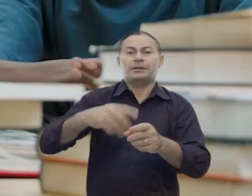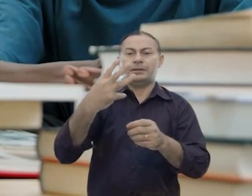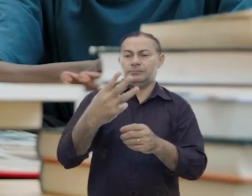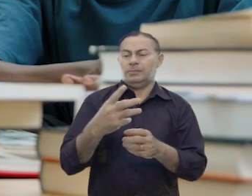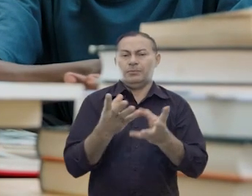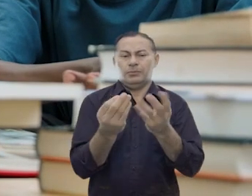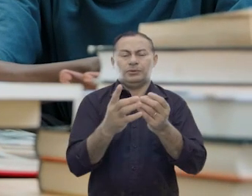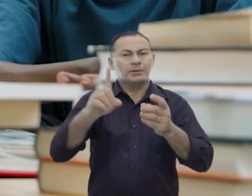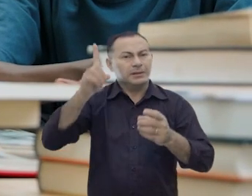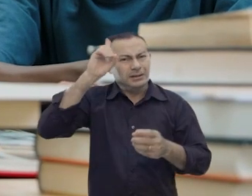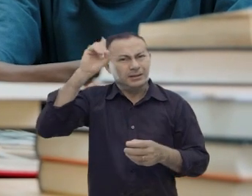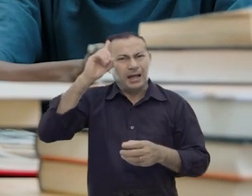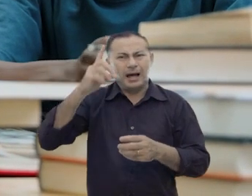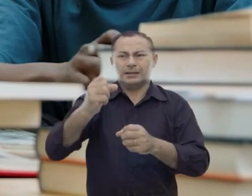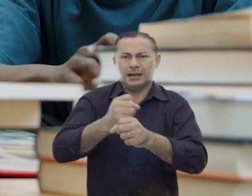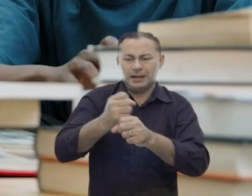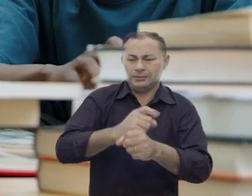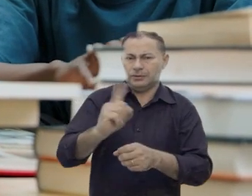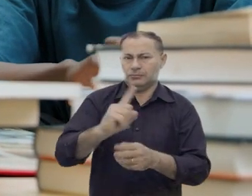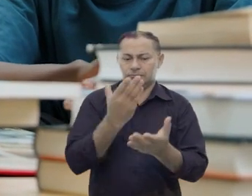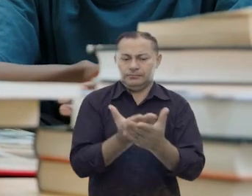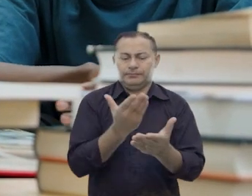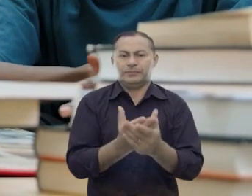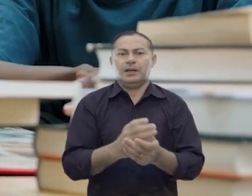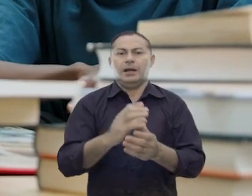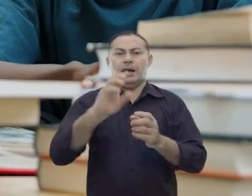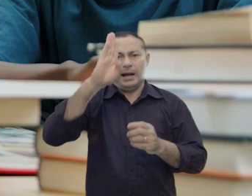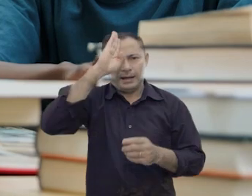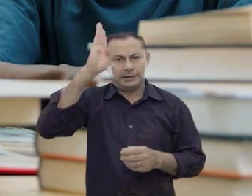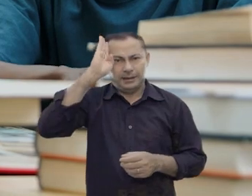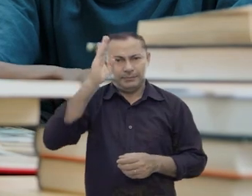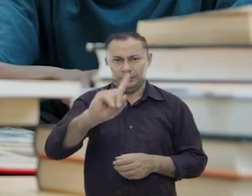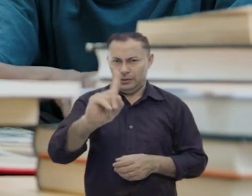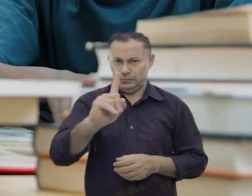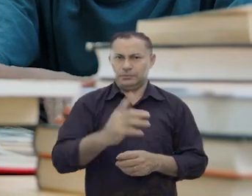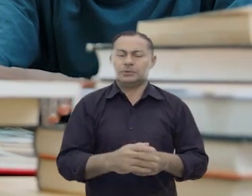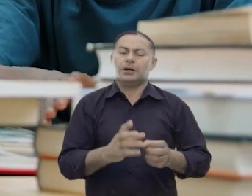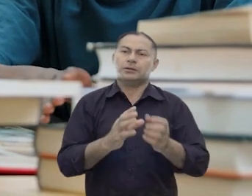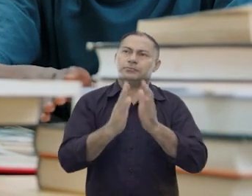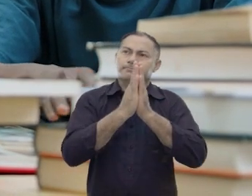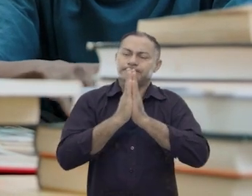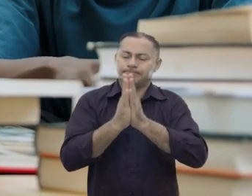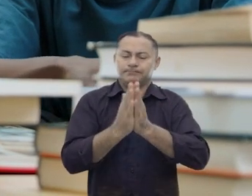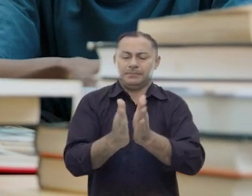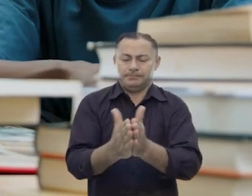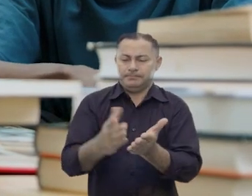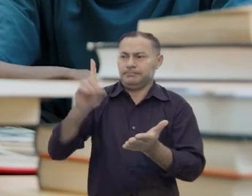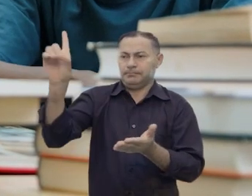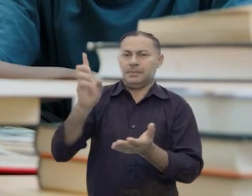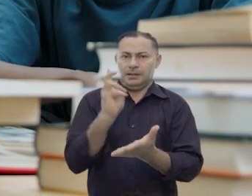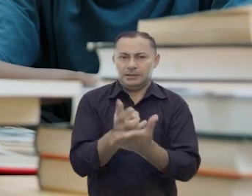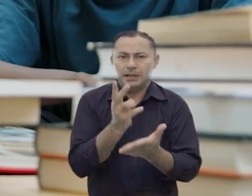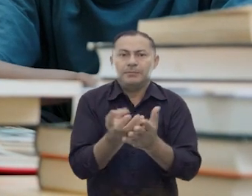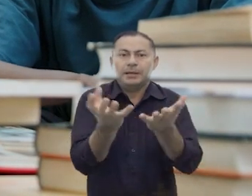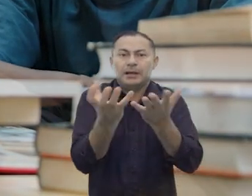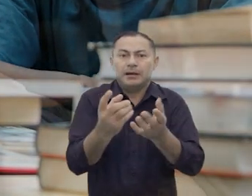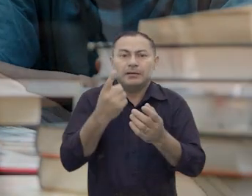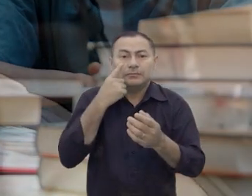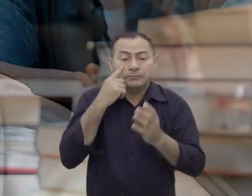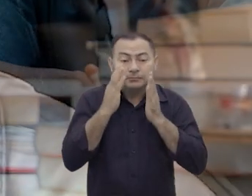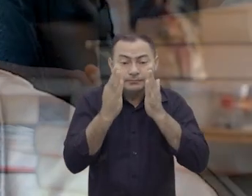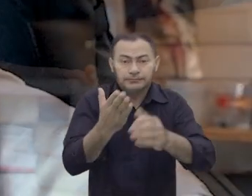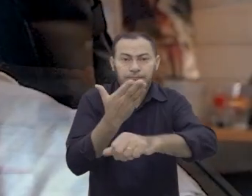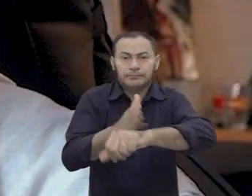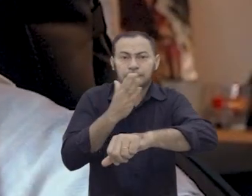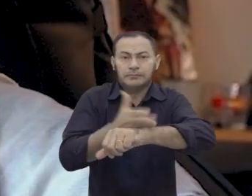quero sobrecarregar você com datas. Não estamos fazendo um estudo acadêmico, e sim um estudo devocional da Bíblia. Sempre